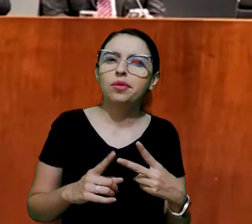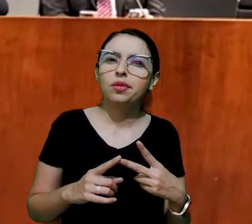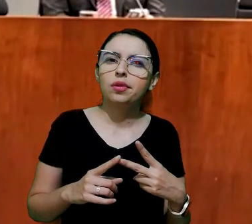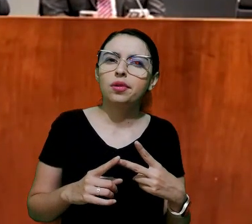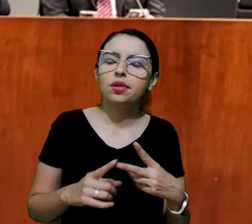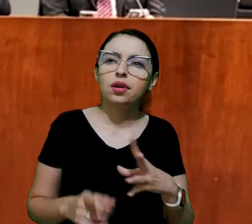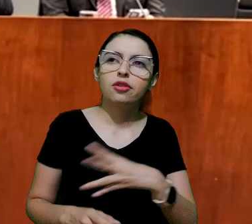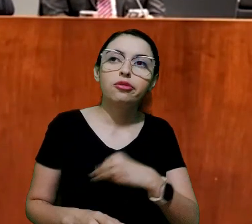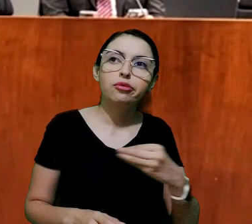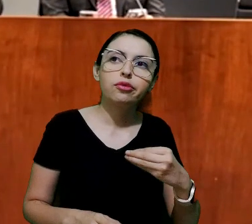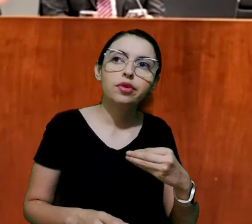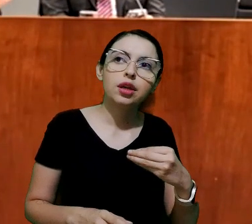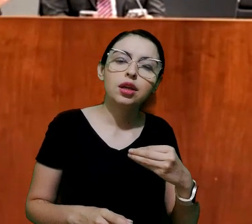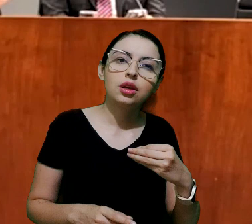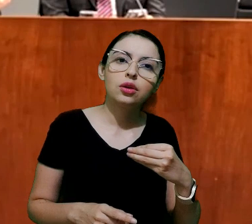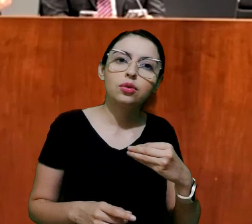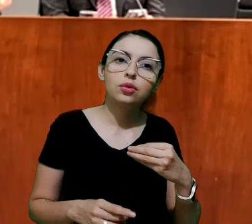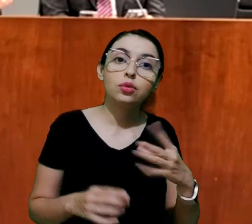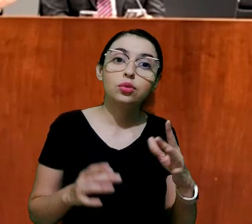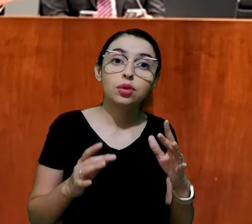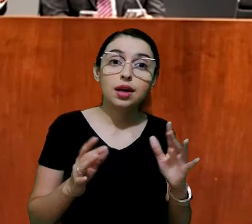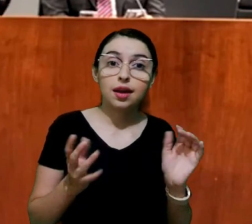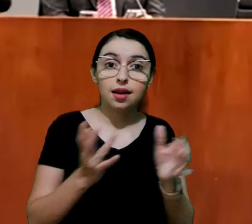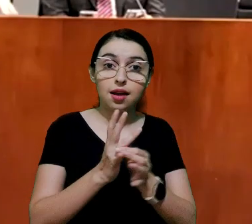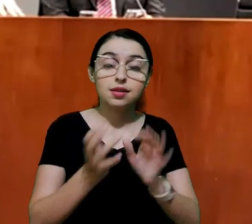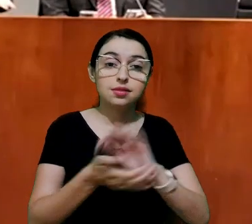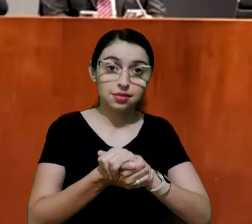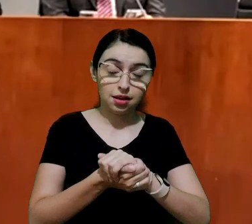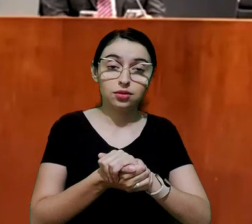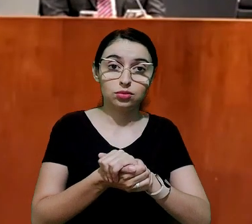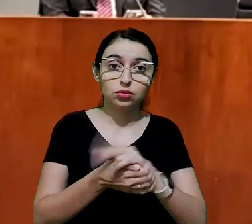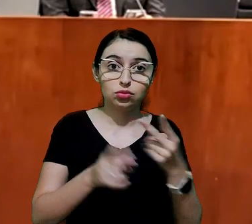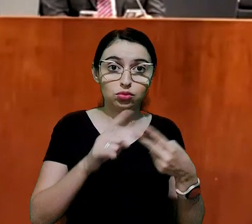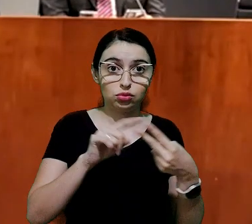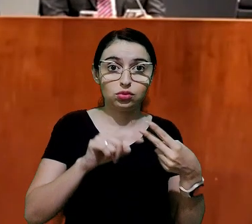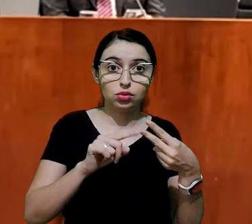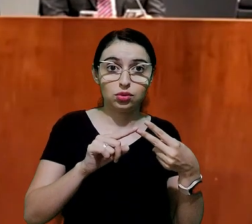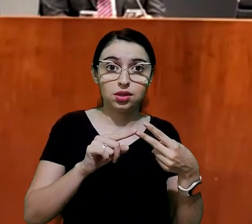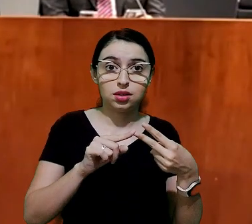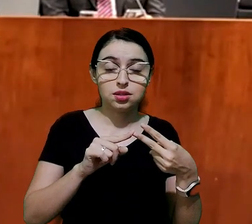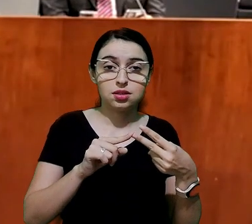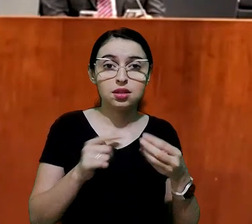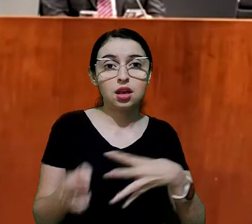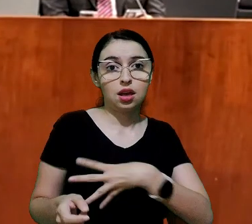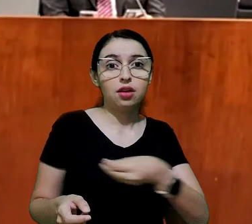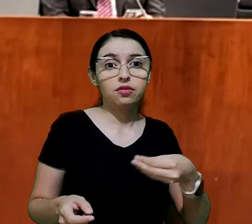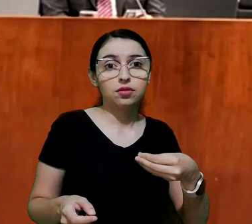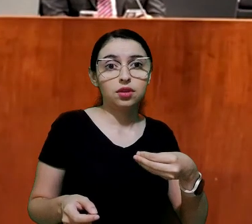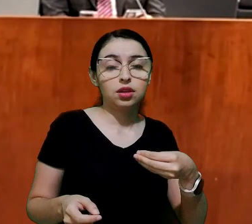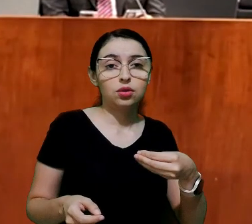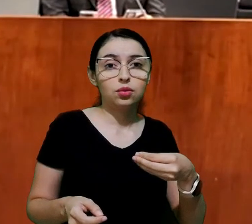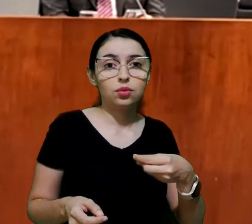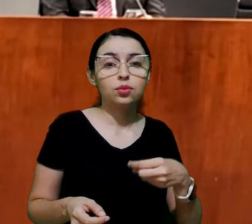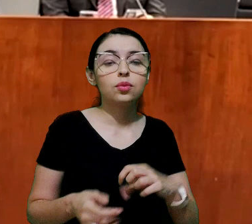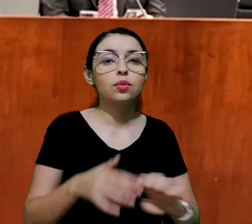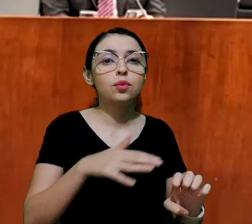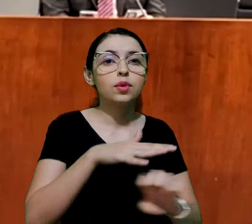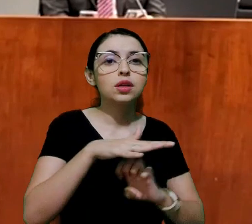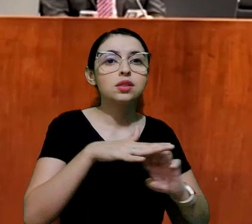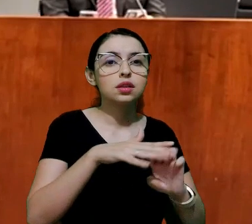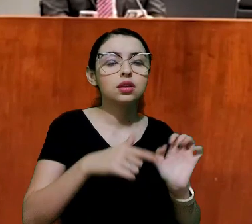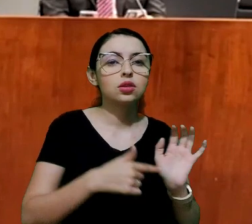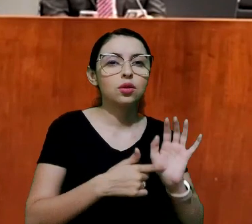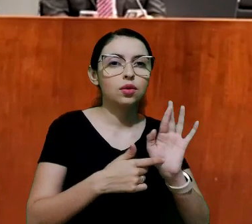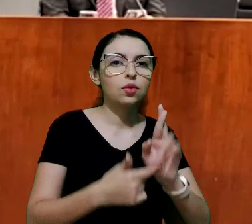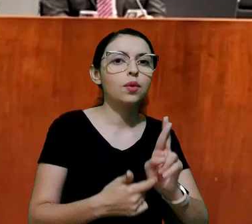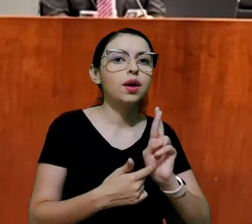que era de fruto dos dois eram casados, os dois eram casados e gerou esse filho, e aí o escritório o representava.